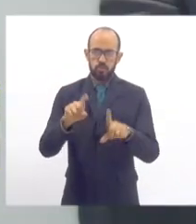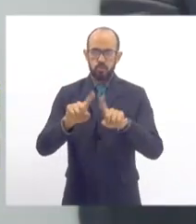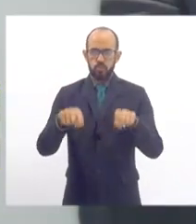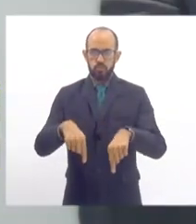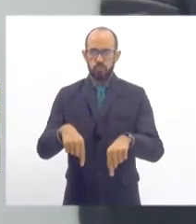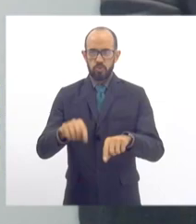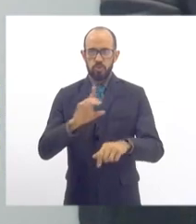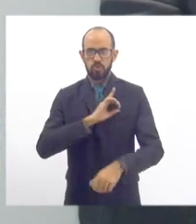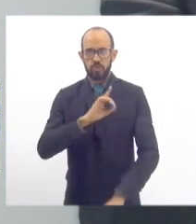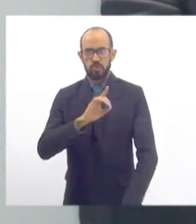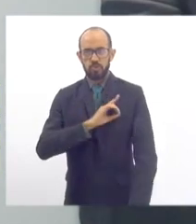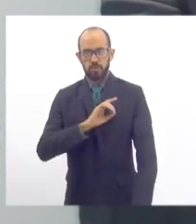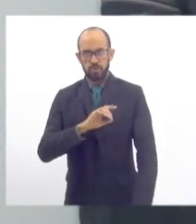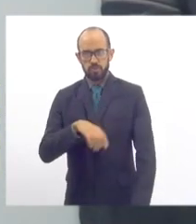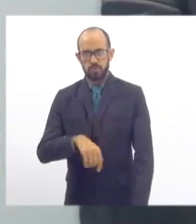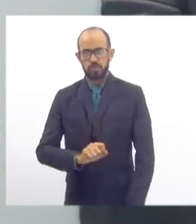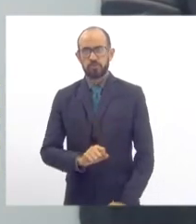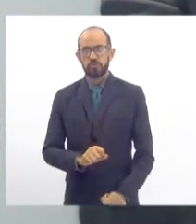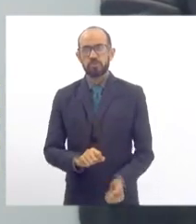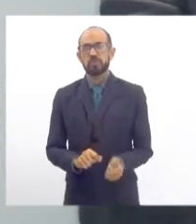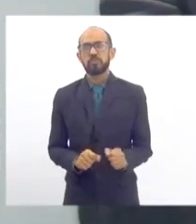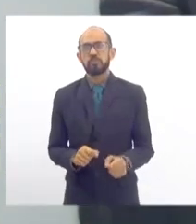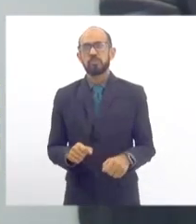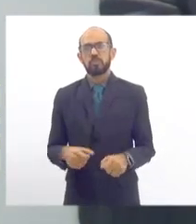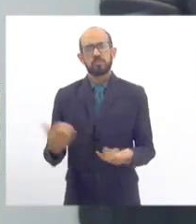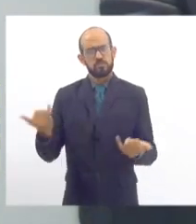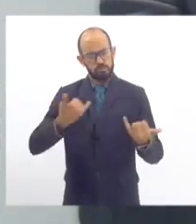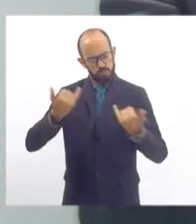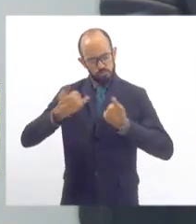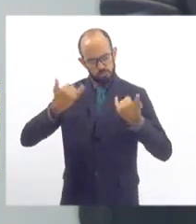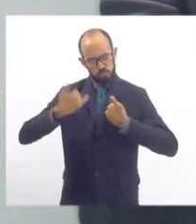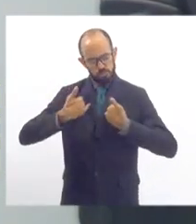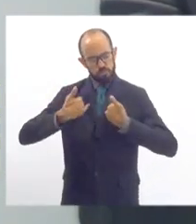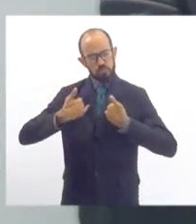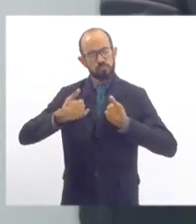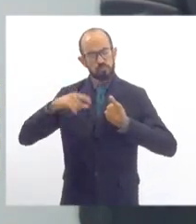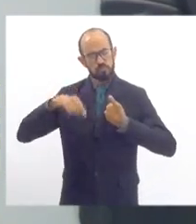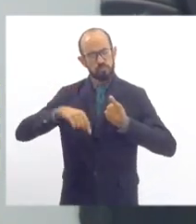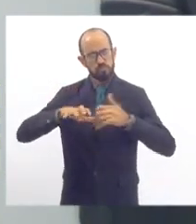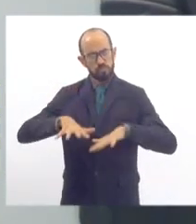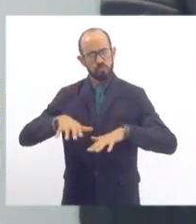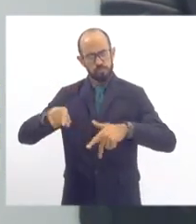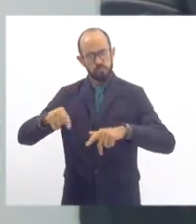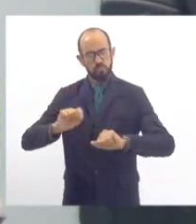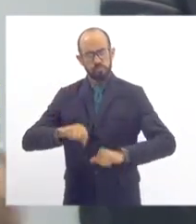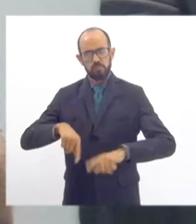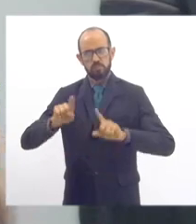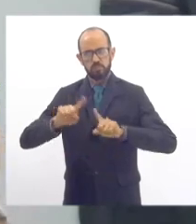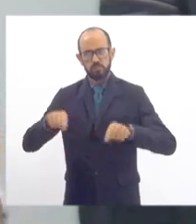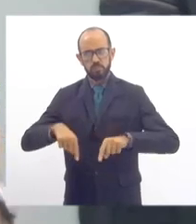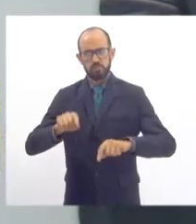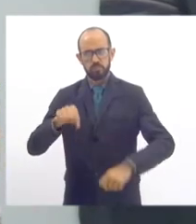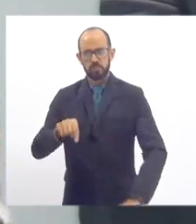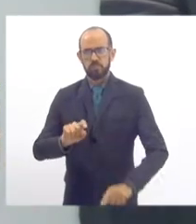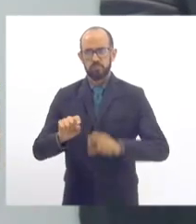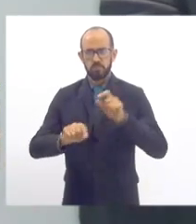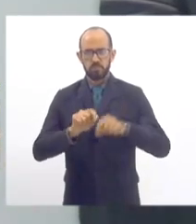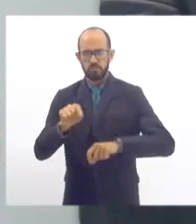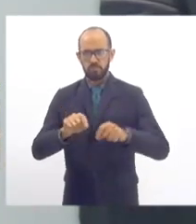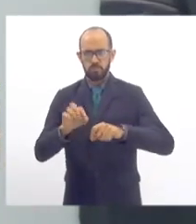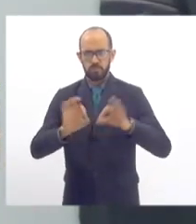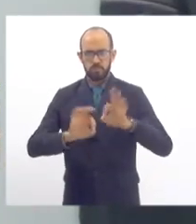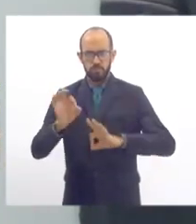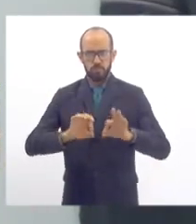Detran, pelo menos as informações que têm chegado por parte dos servidores até agora, é que esse plano existe,